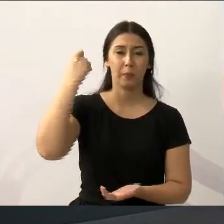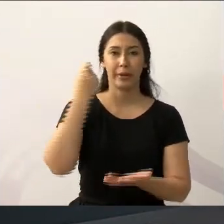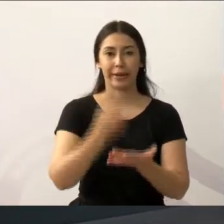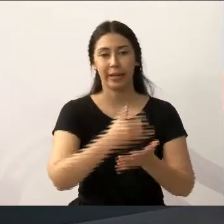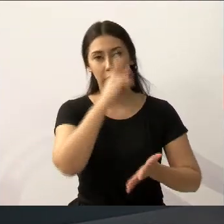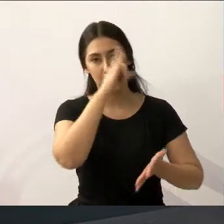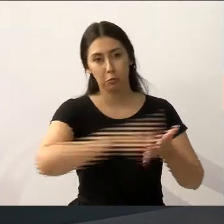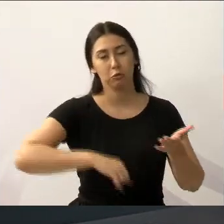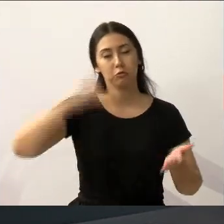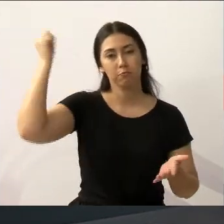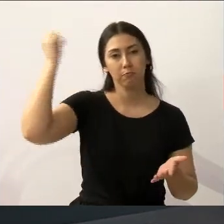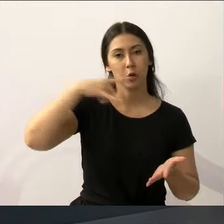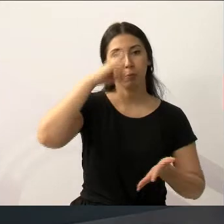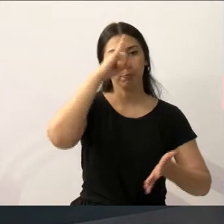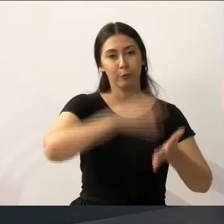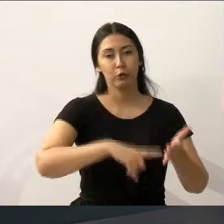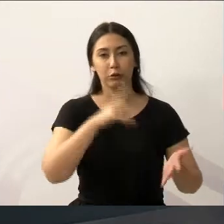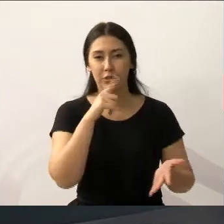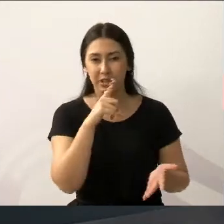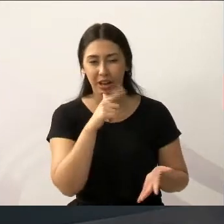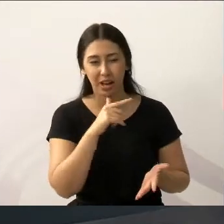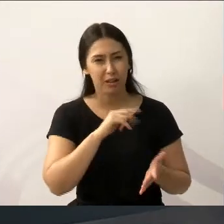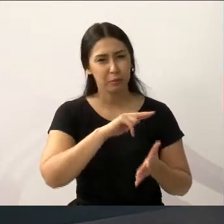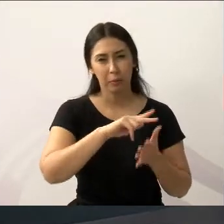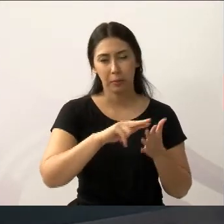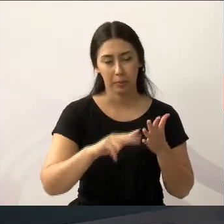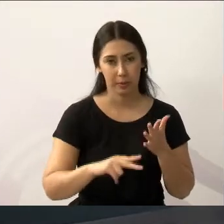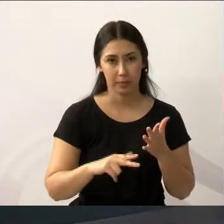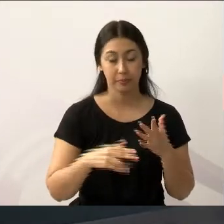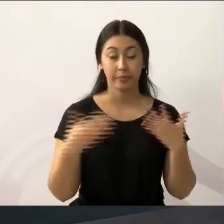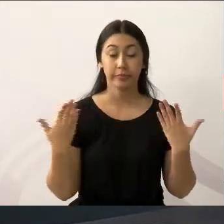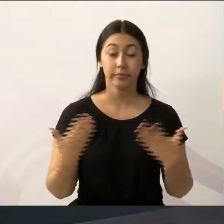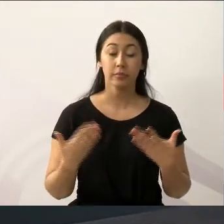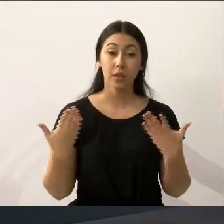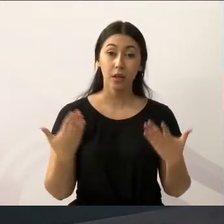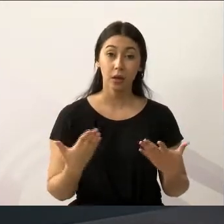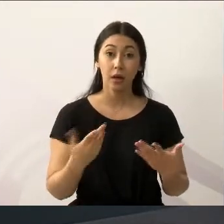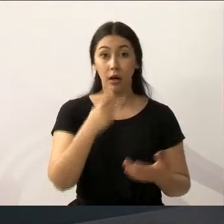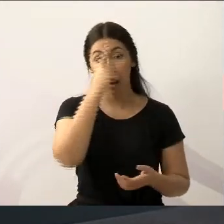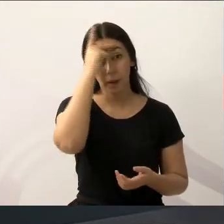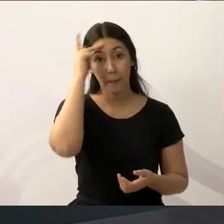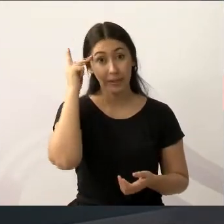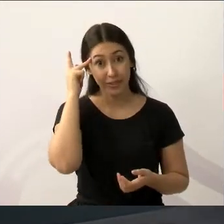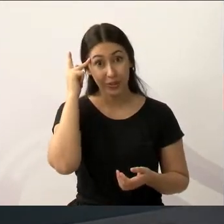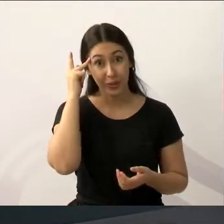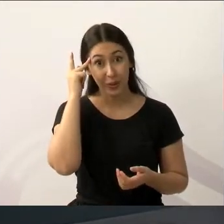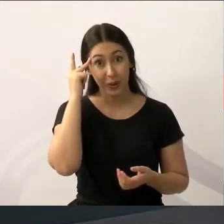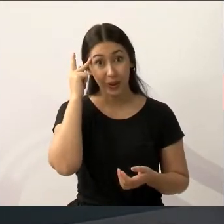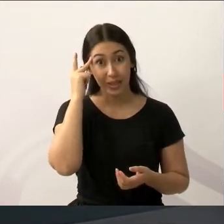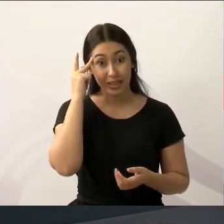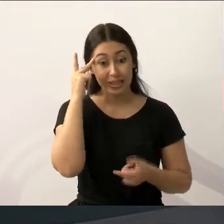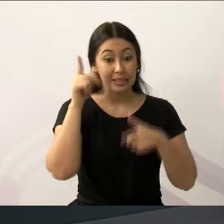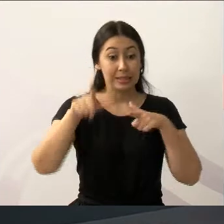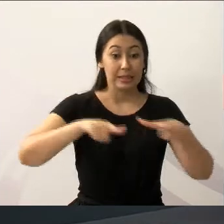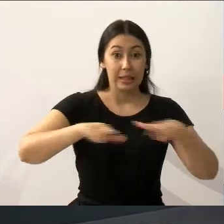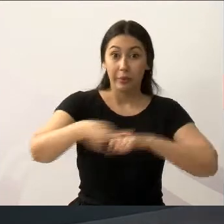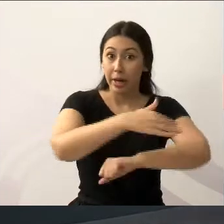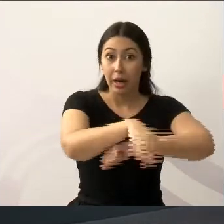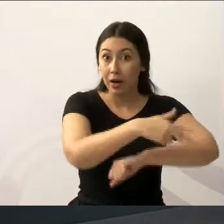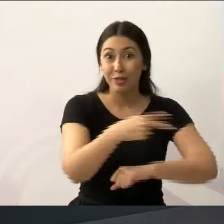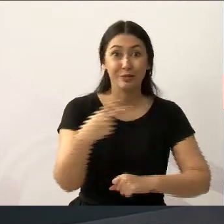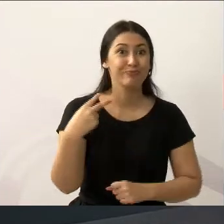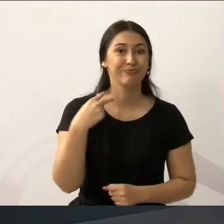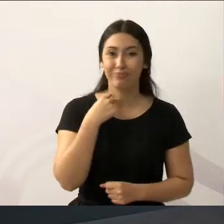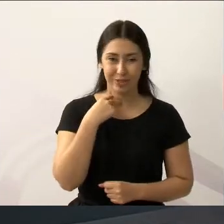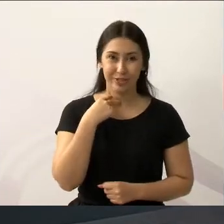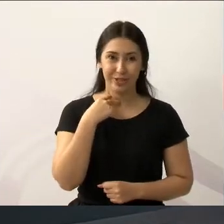suas despesas mais básicas. Então, nesse momento em que eles estão impedidos de exercer essa atividade